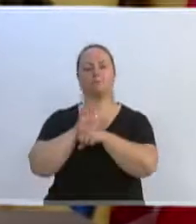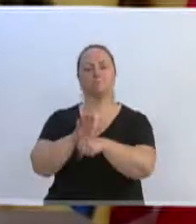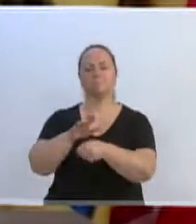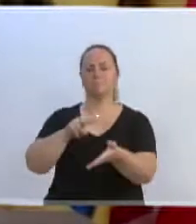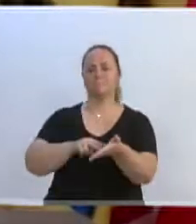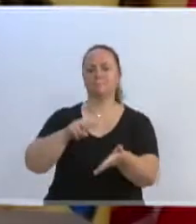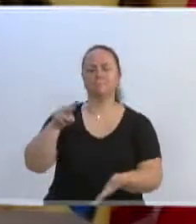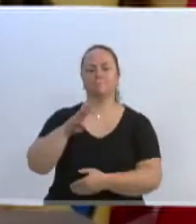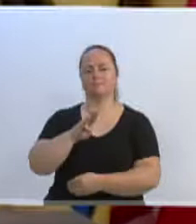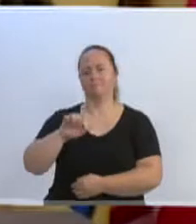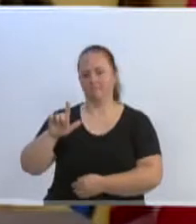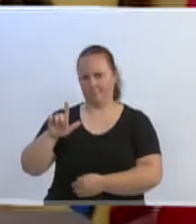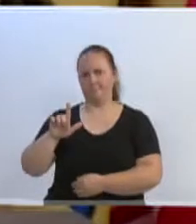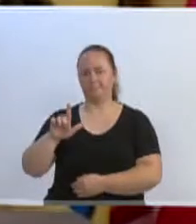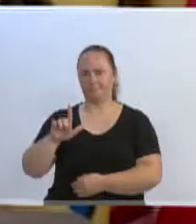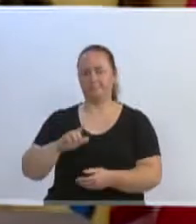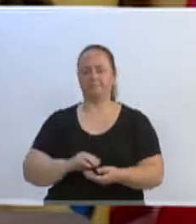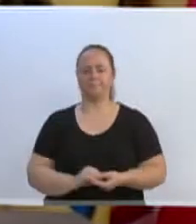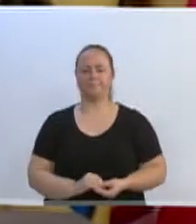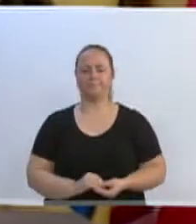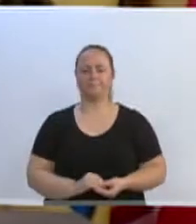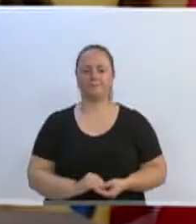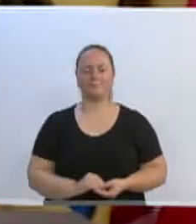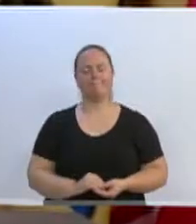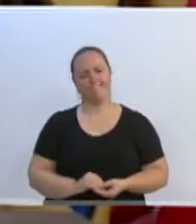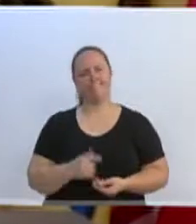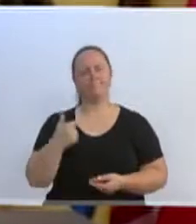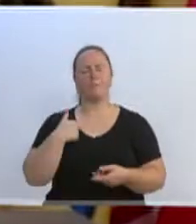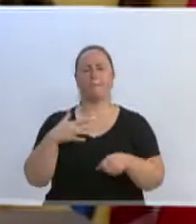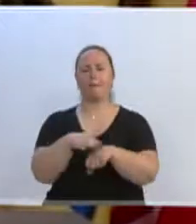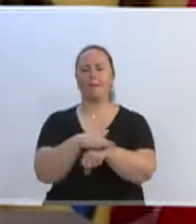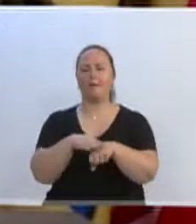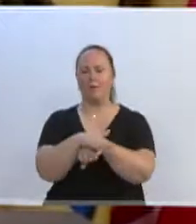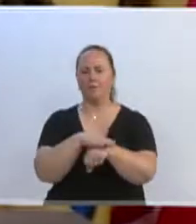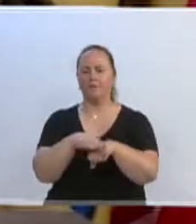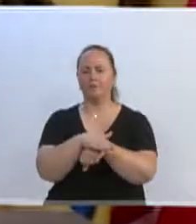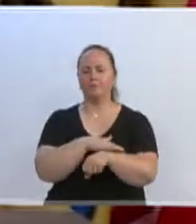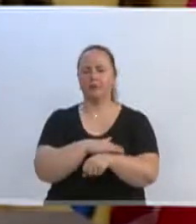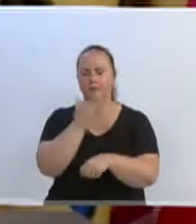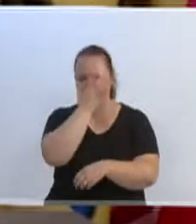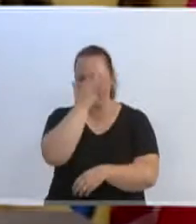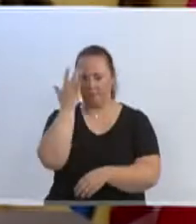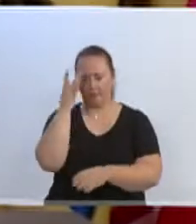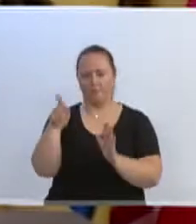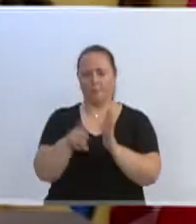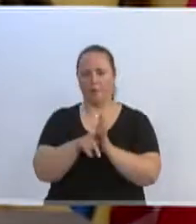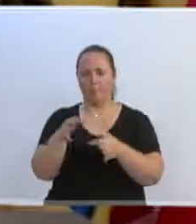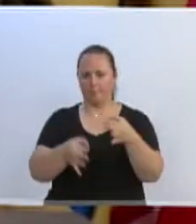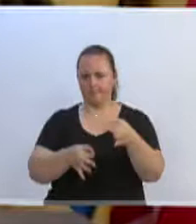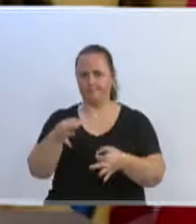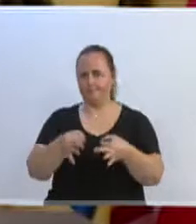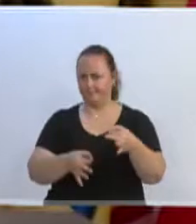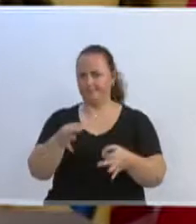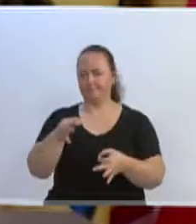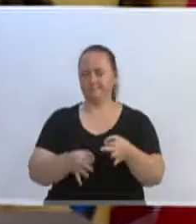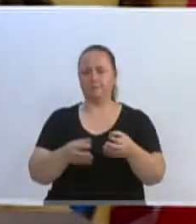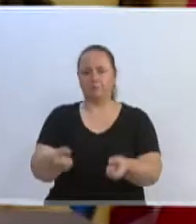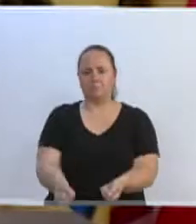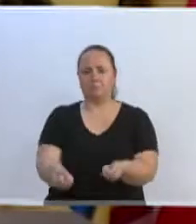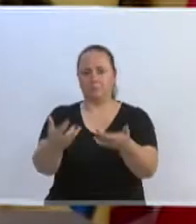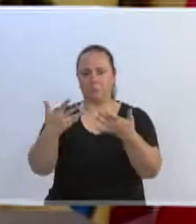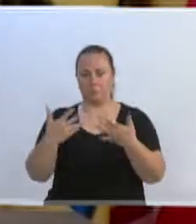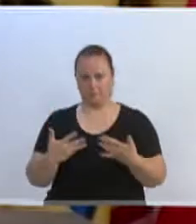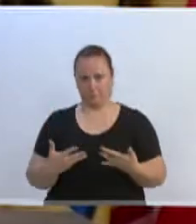cidade as conversas eu tenho conversado com o pessoal o jurista e eles me passaram uma situação que blumenau